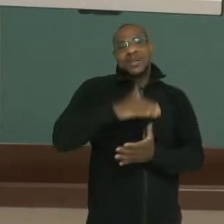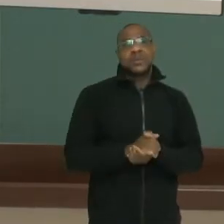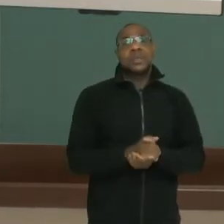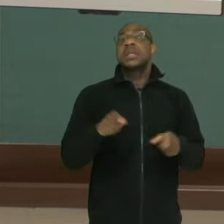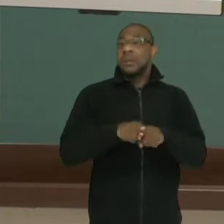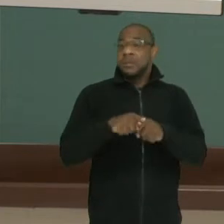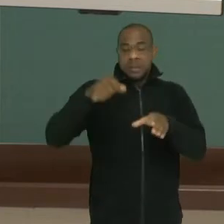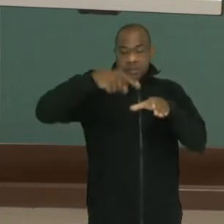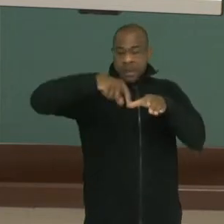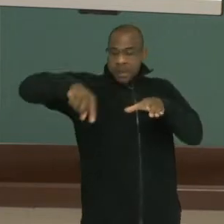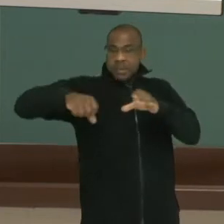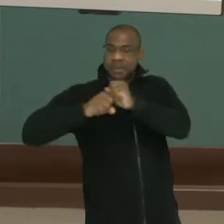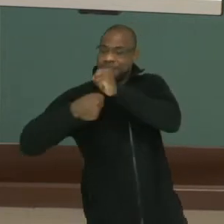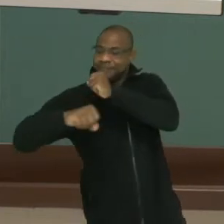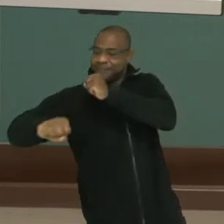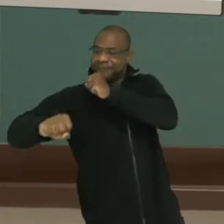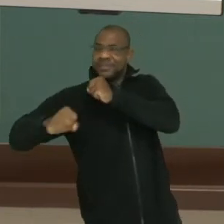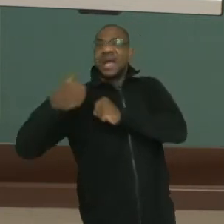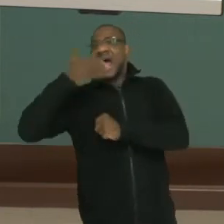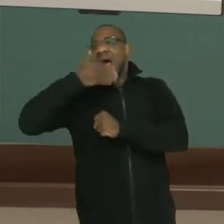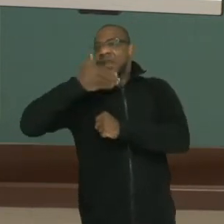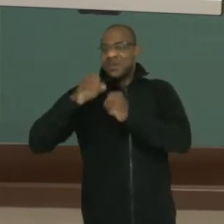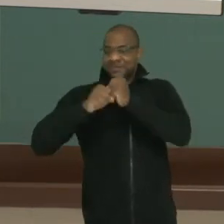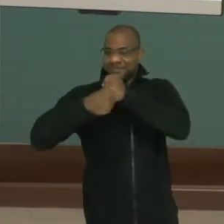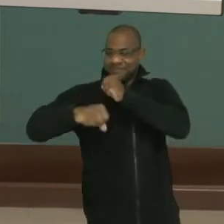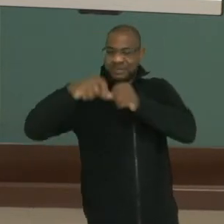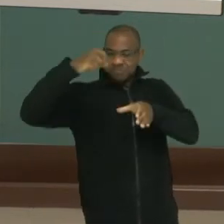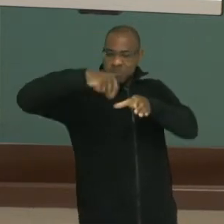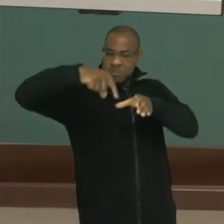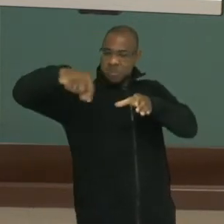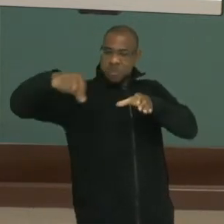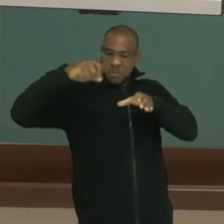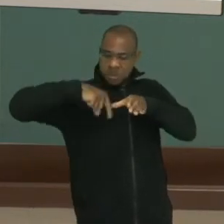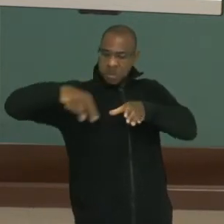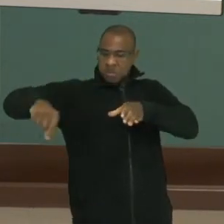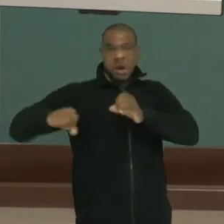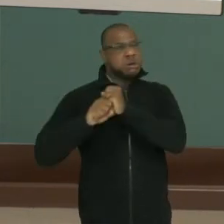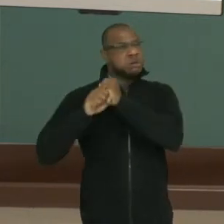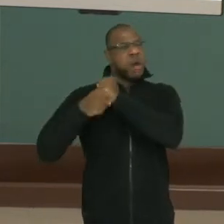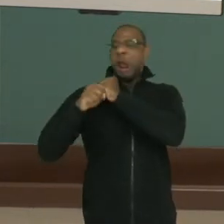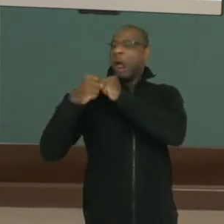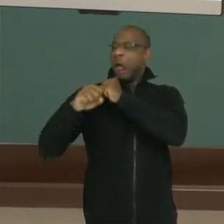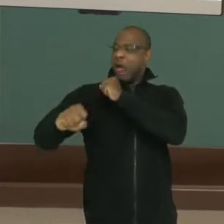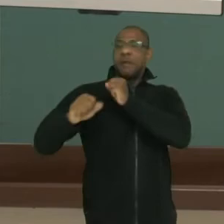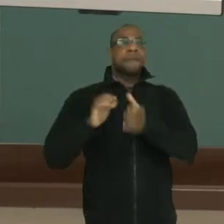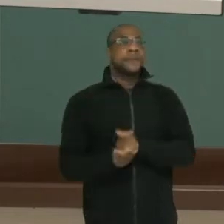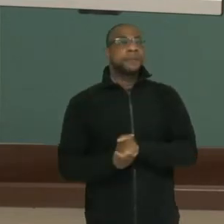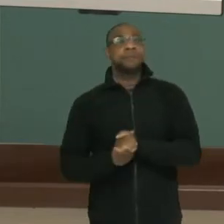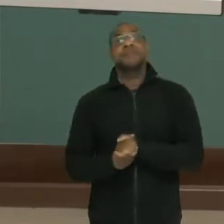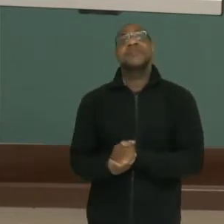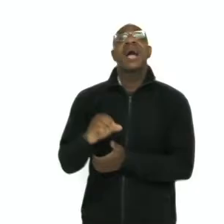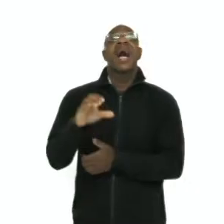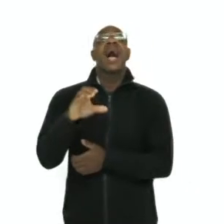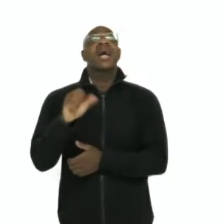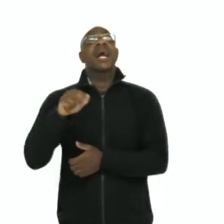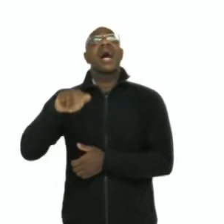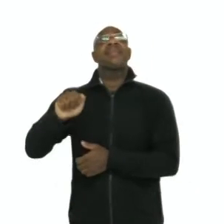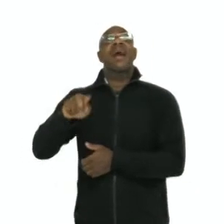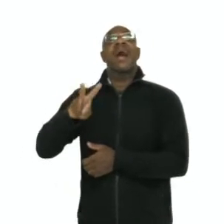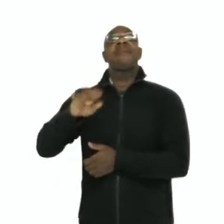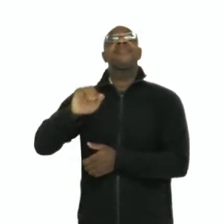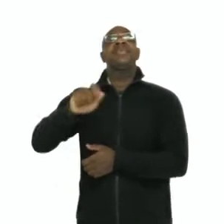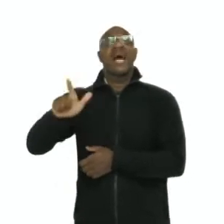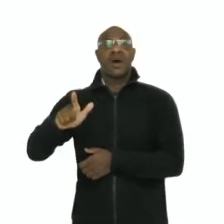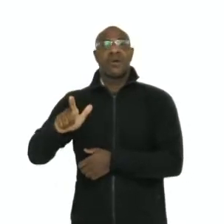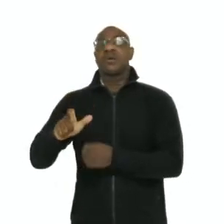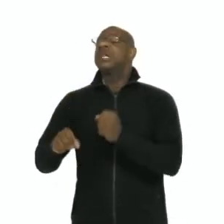né? Tudo bem? Então veja, e aí o canavial, que era a parte mais extensa, demandava então